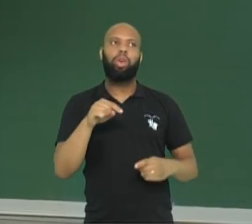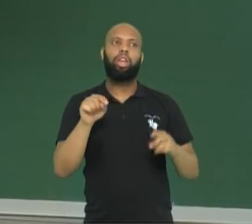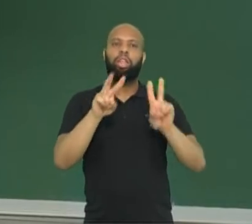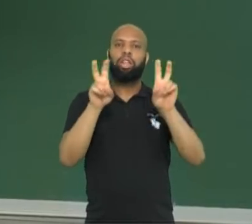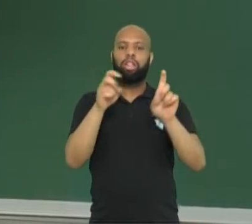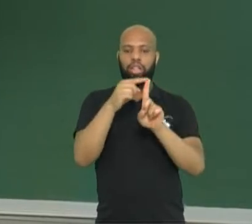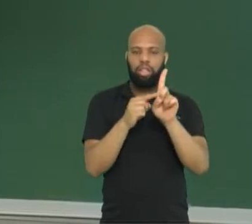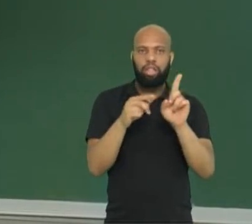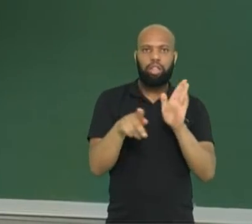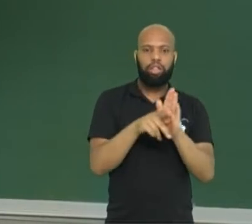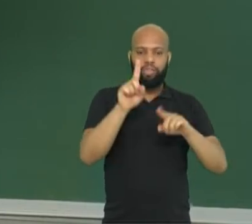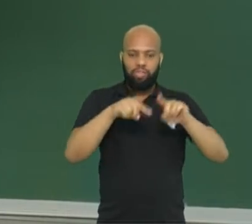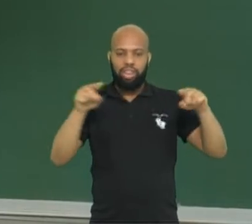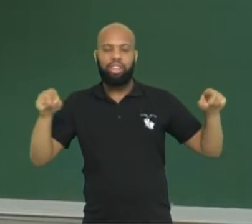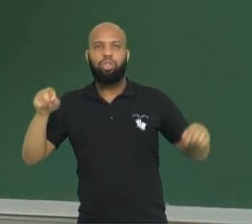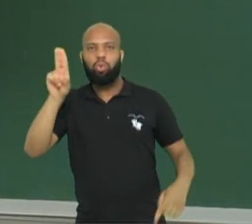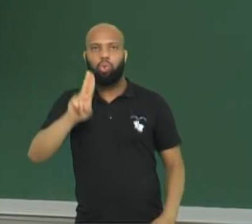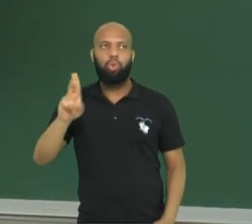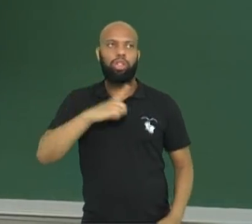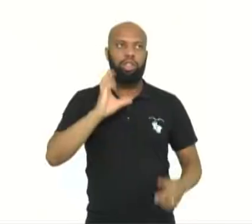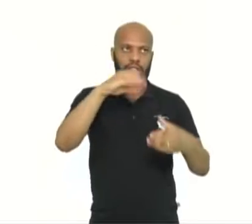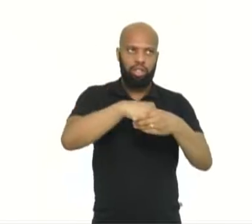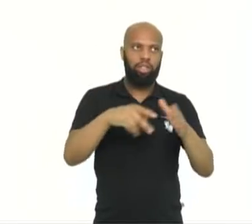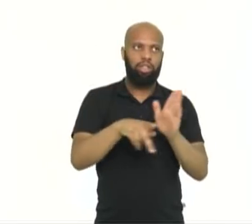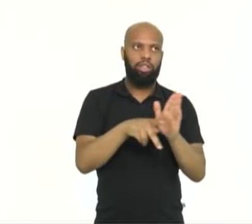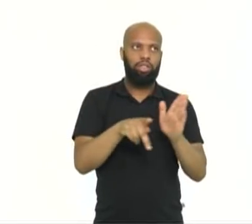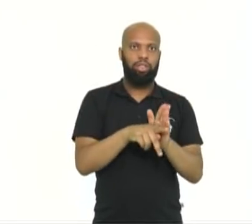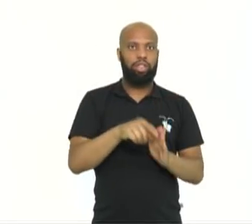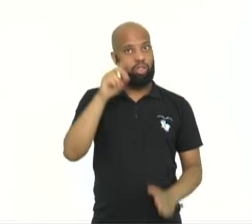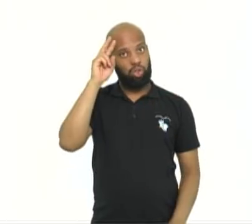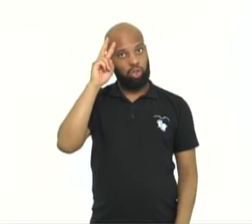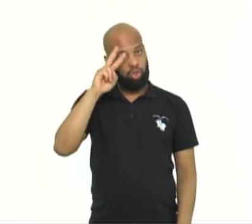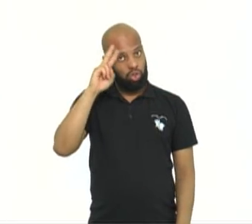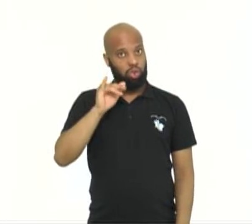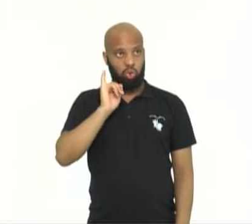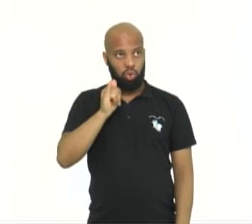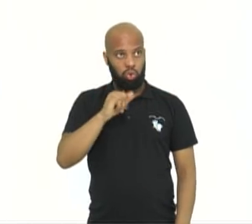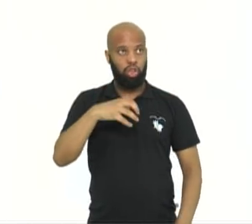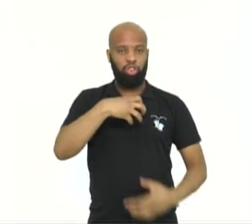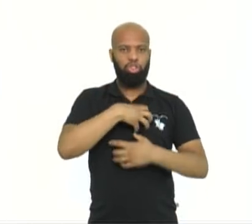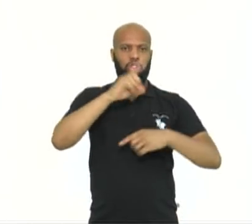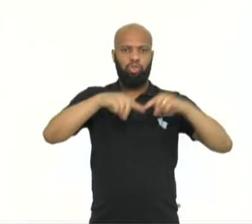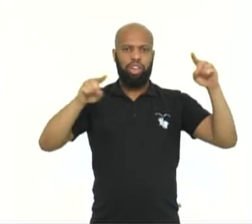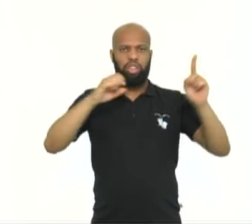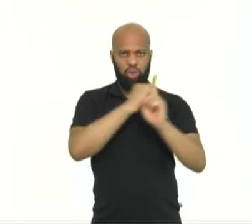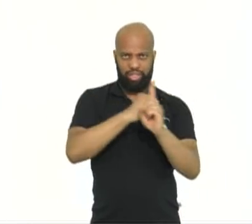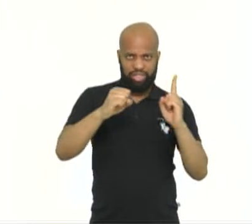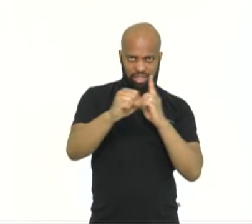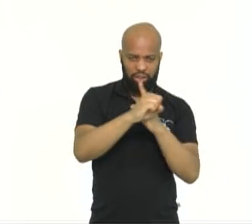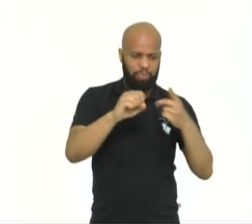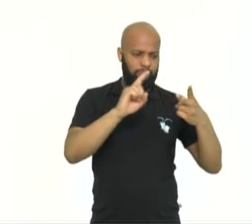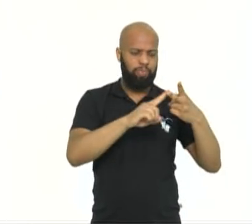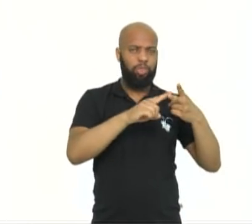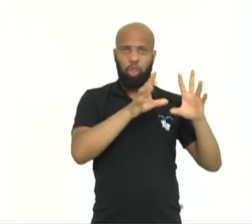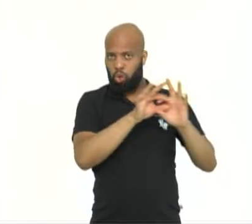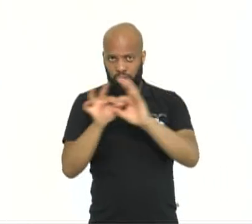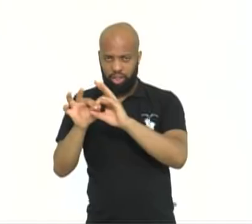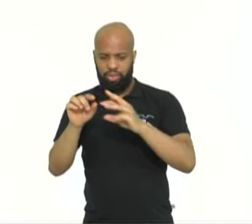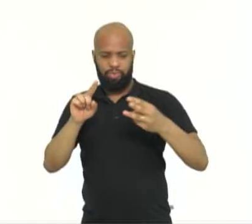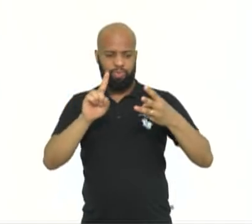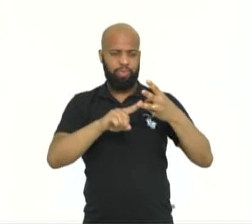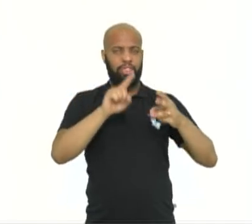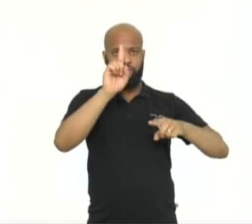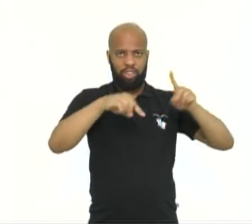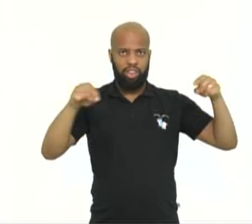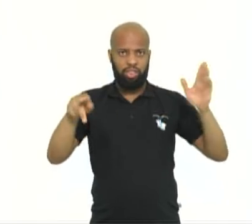tipo, então, de variação utilizado no causo? Foi uma variação social? Foi a variação contextual? Foi a